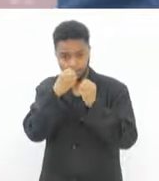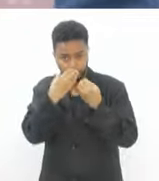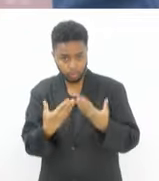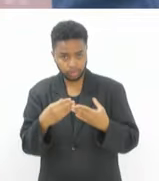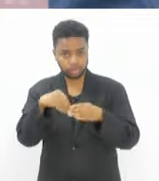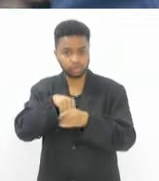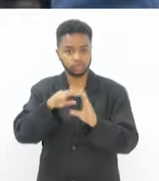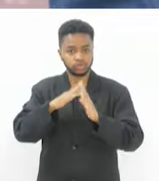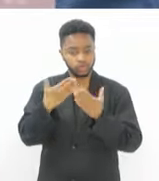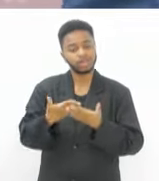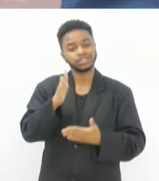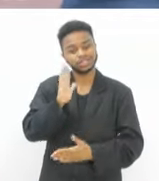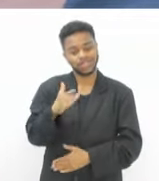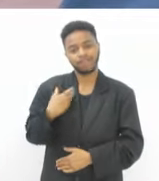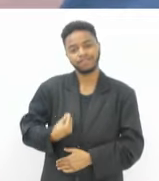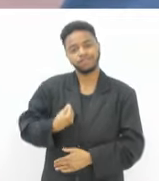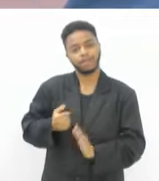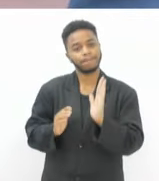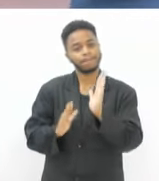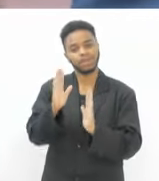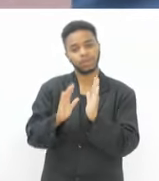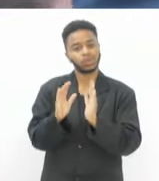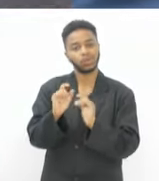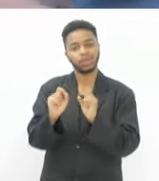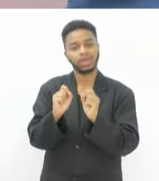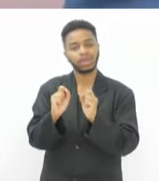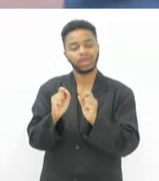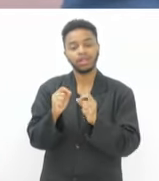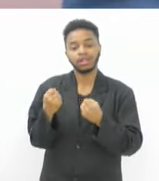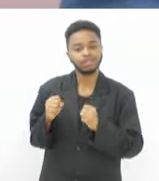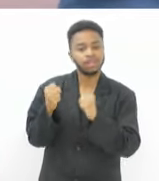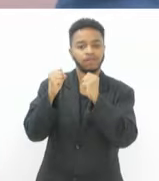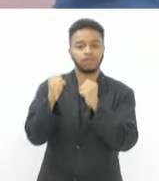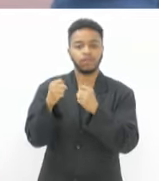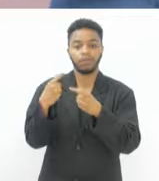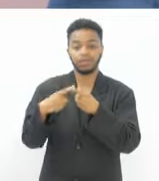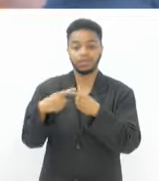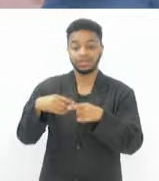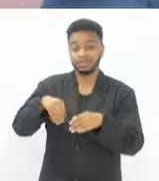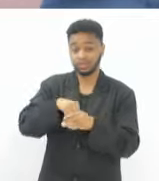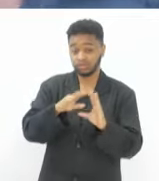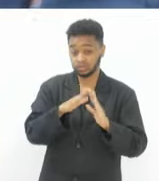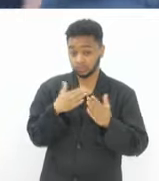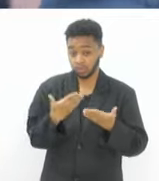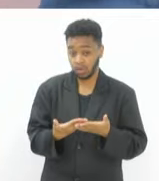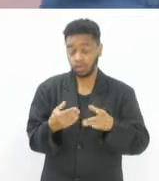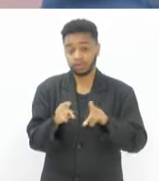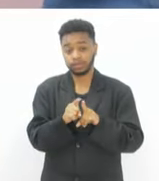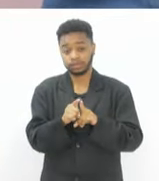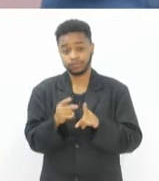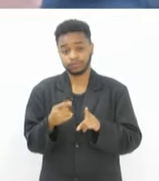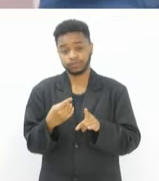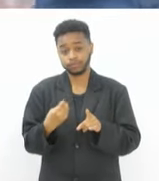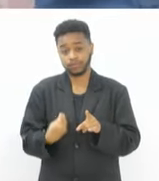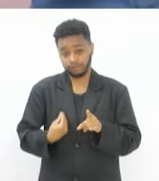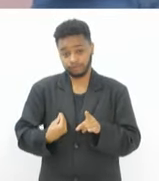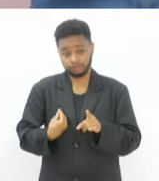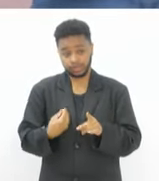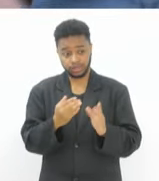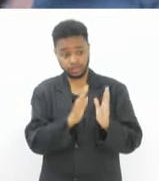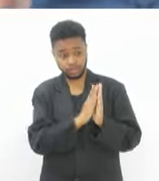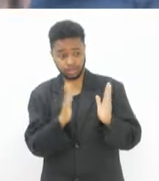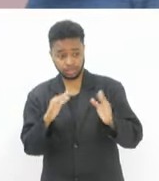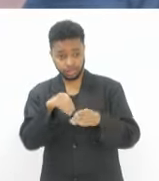está vivendo um estresse crônico. Por quê? A escola, a vida escolar é a vida da